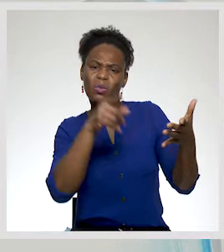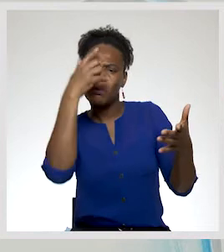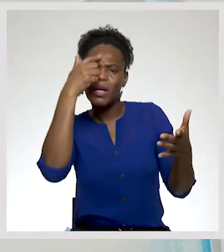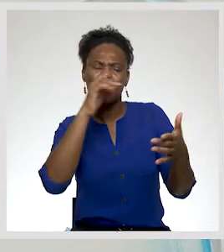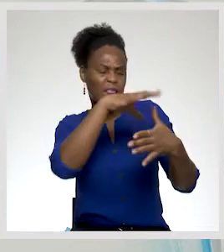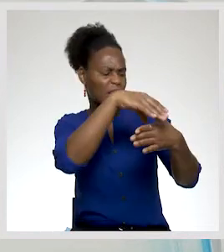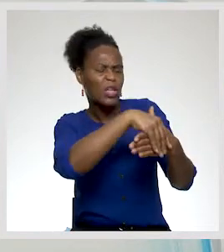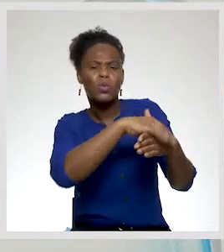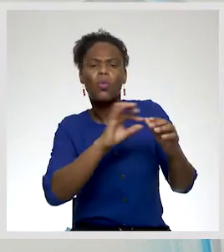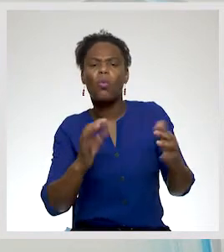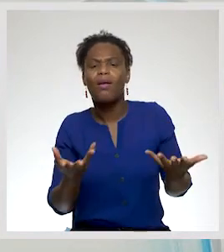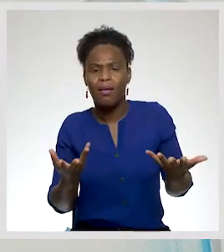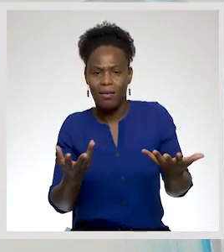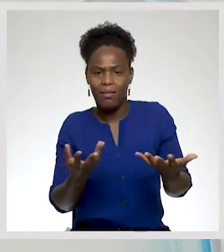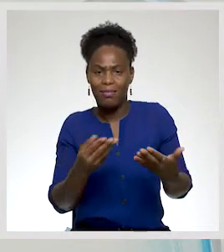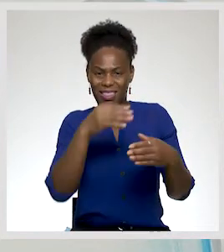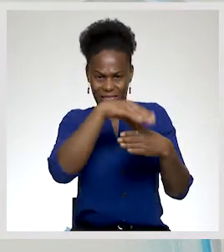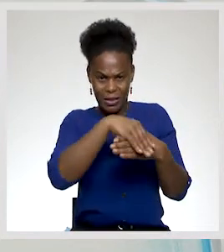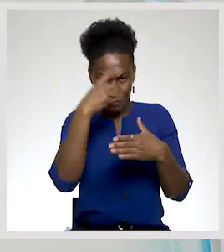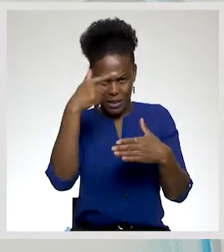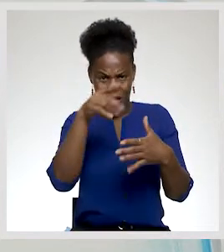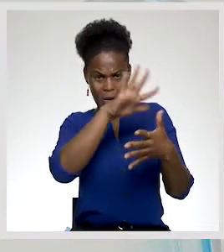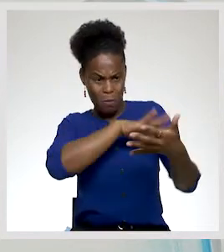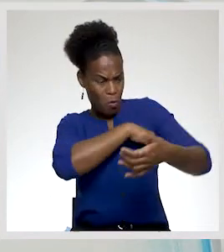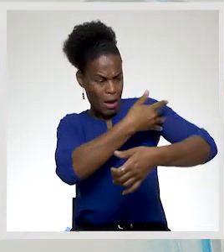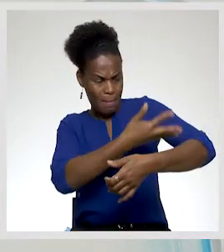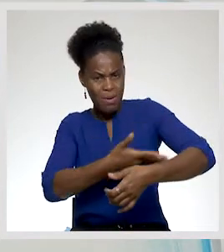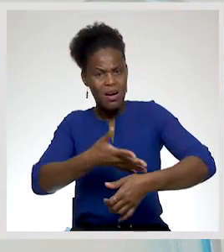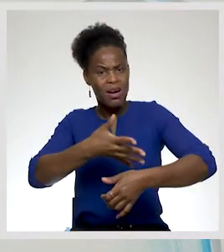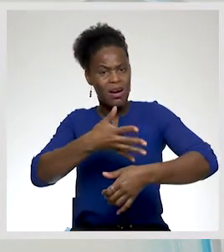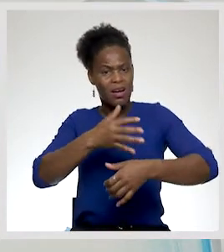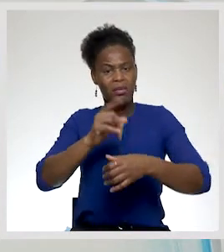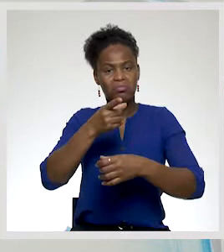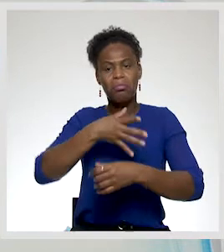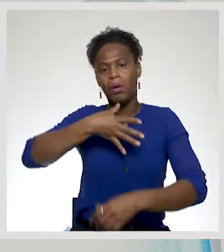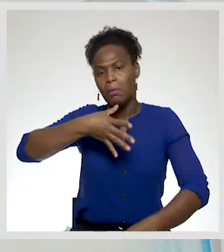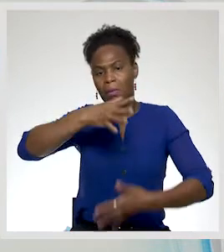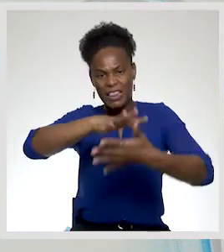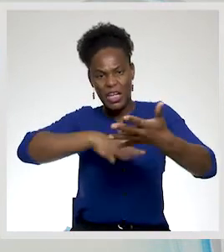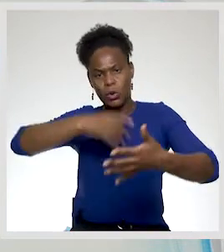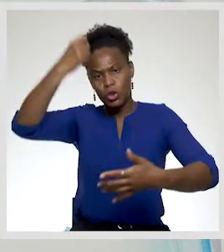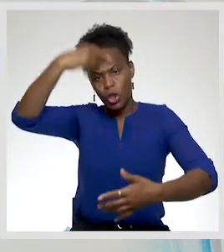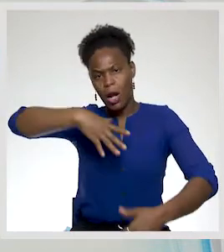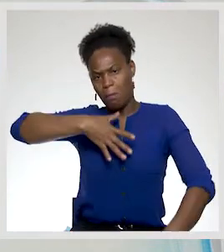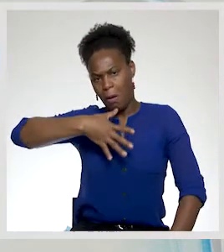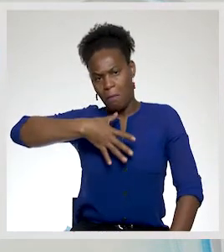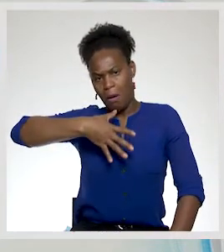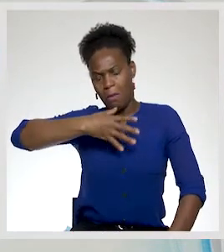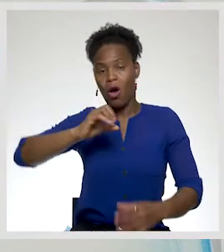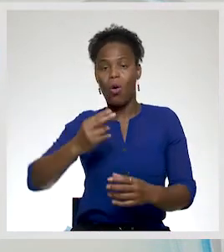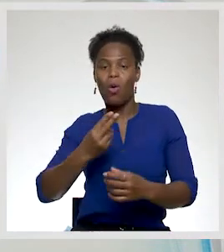O que é que vocês acham? Este texto é um poema? Uma poesia? É uma narração? Uma